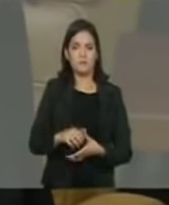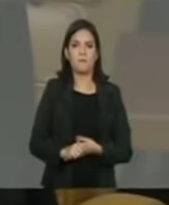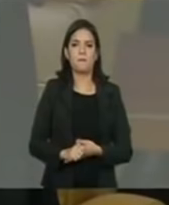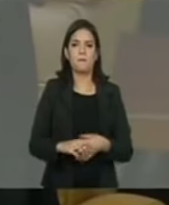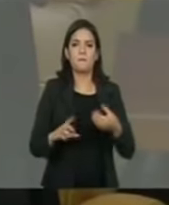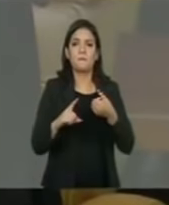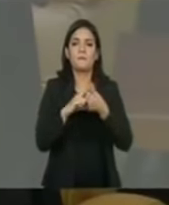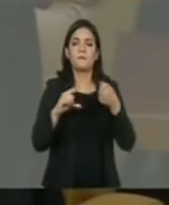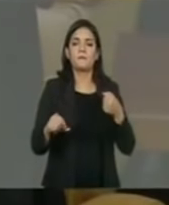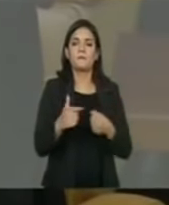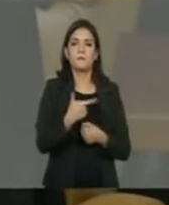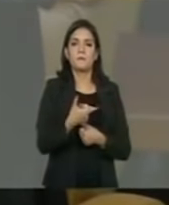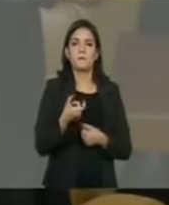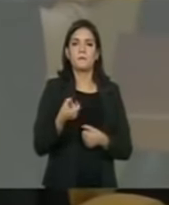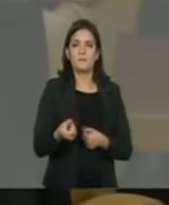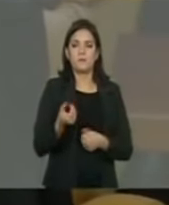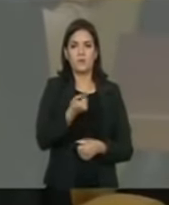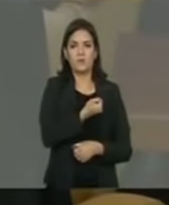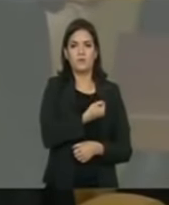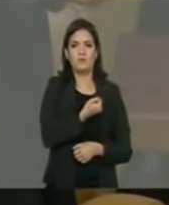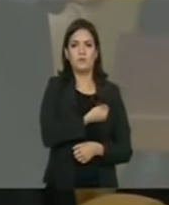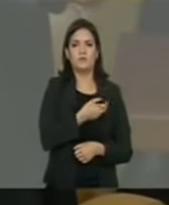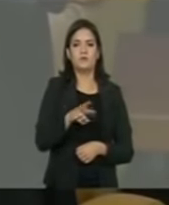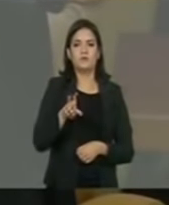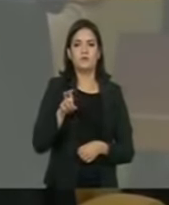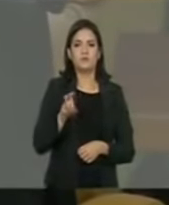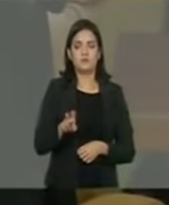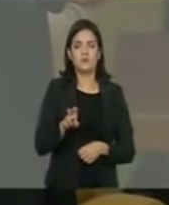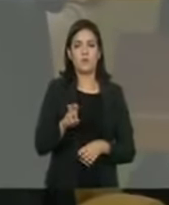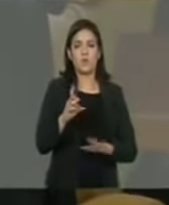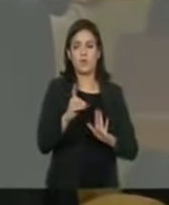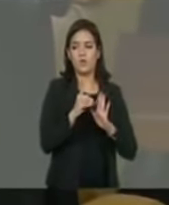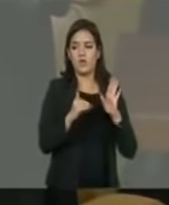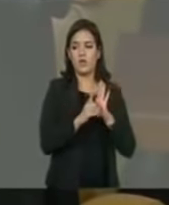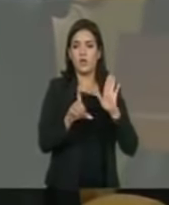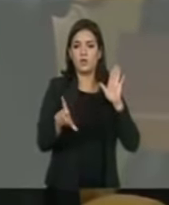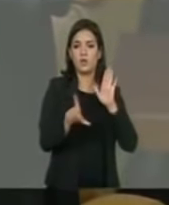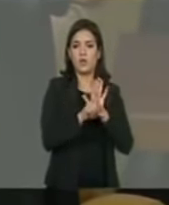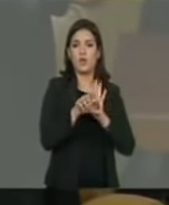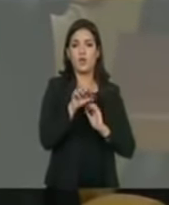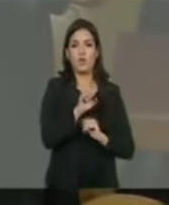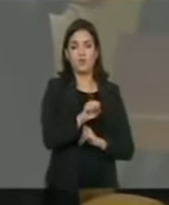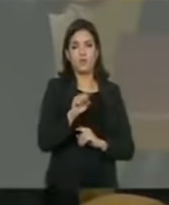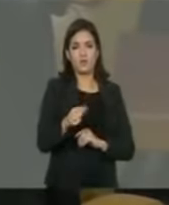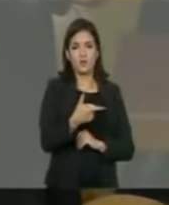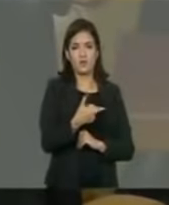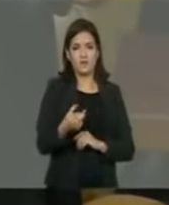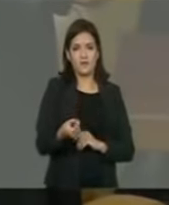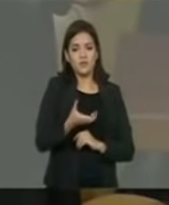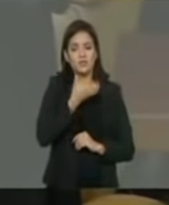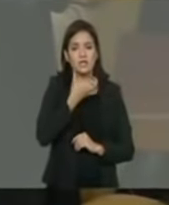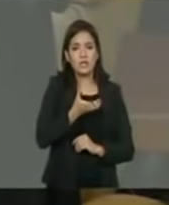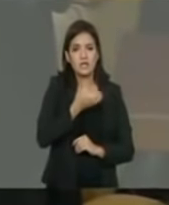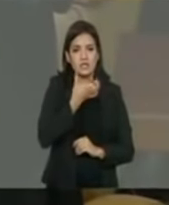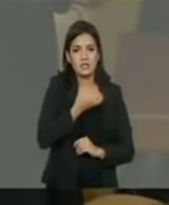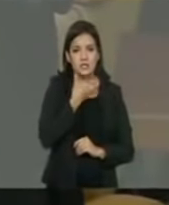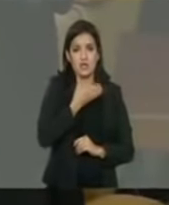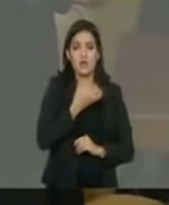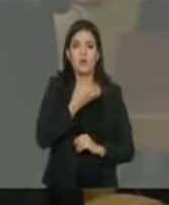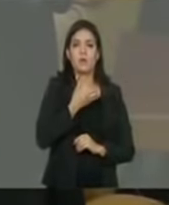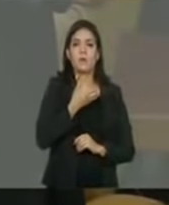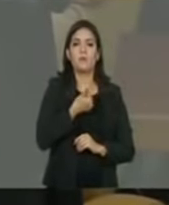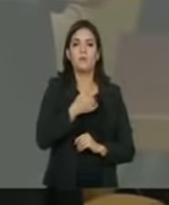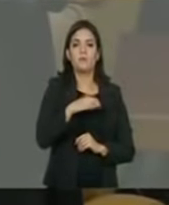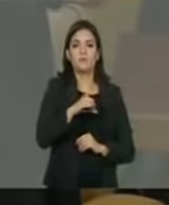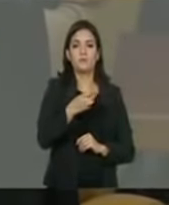20 número 5 do decreto lei 88 de 2017 estabeleceu esses processos